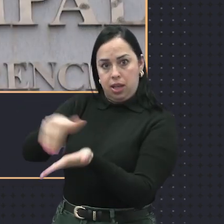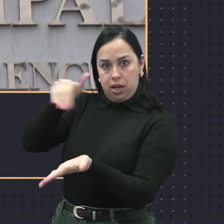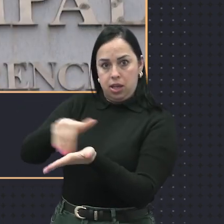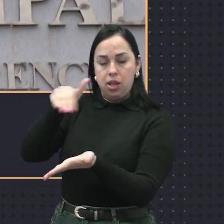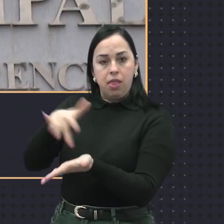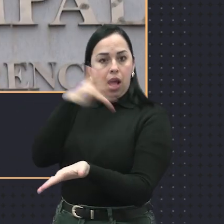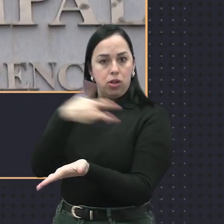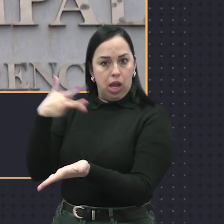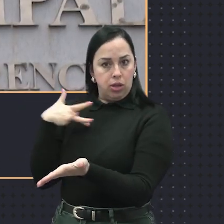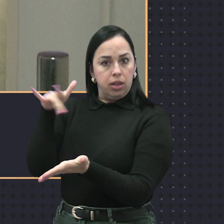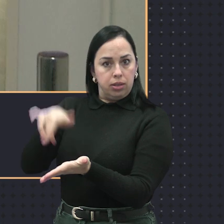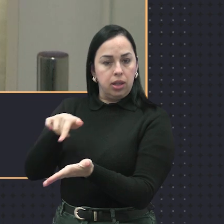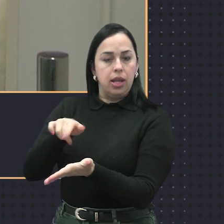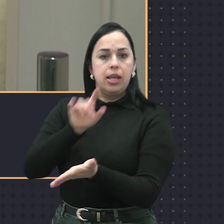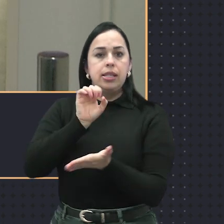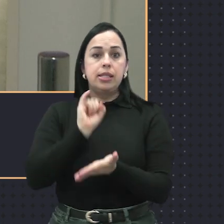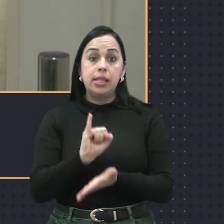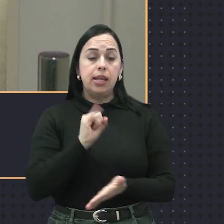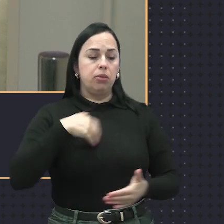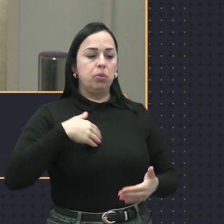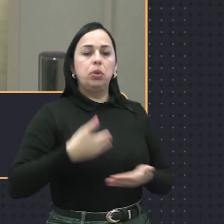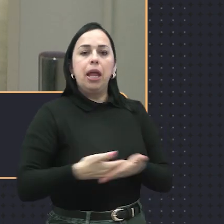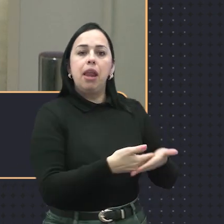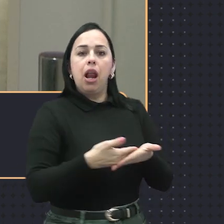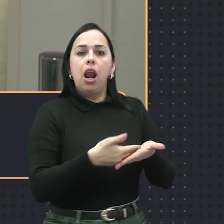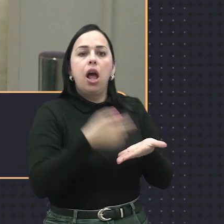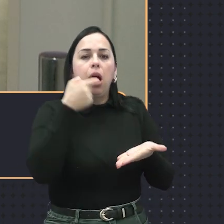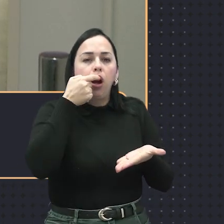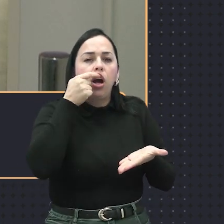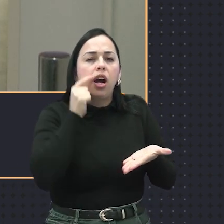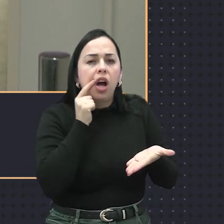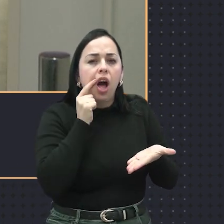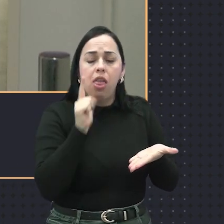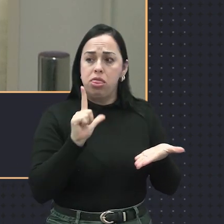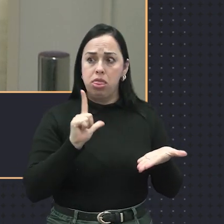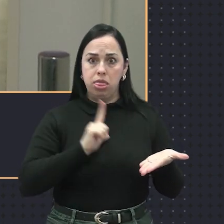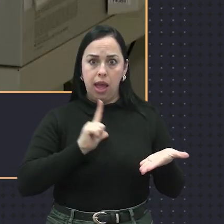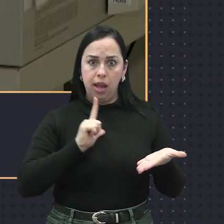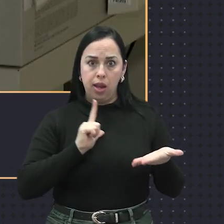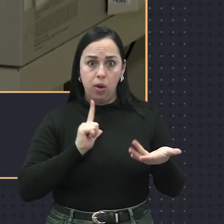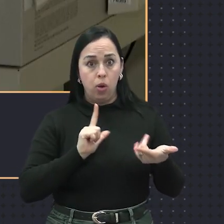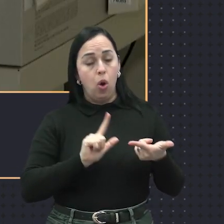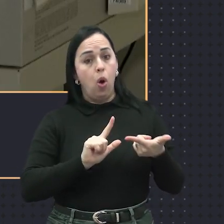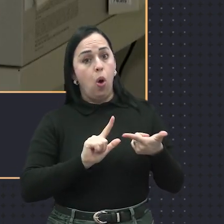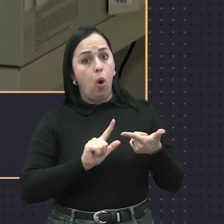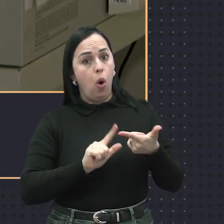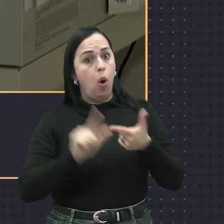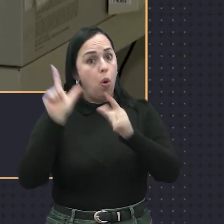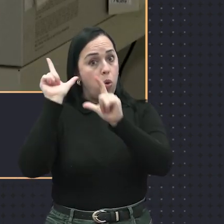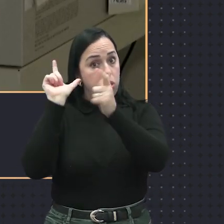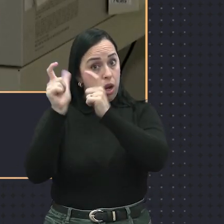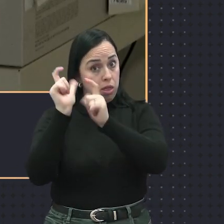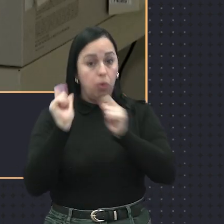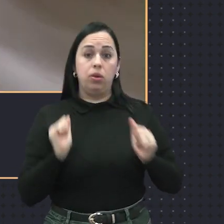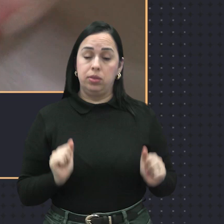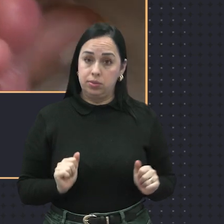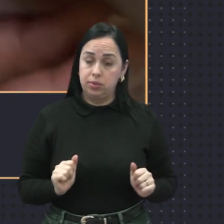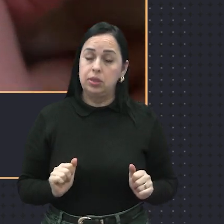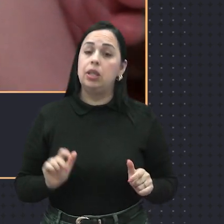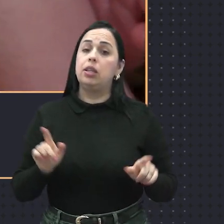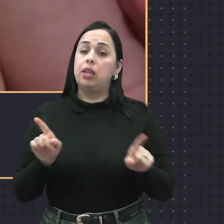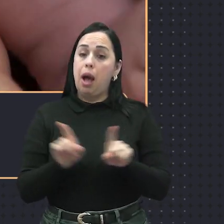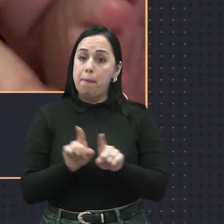de Saúde do município em caso de partos de bebês com fissura lábio-palatina ou síndromes relacionadas.